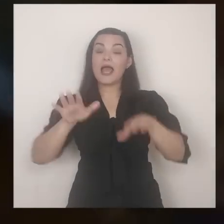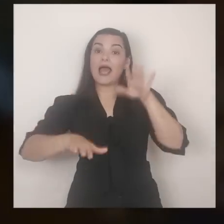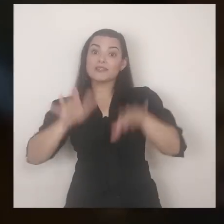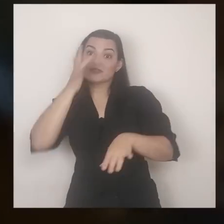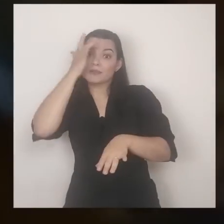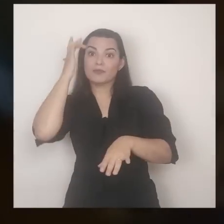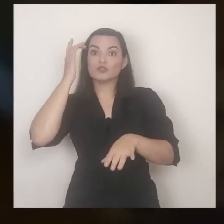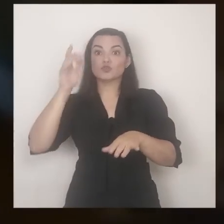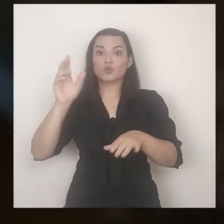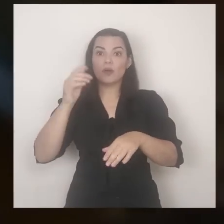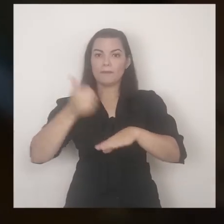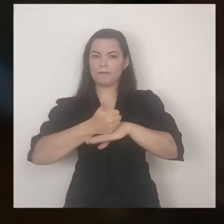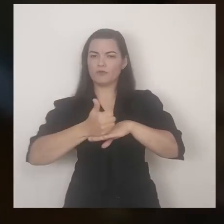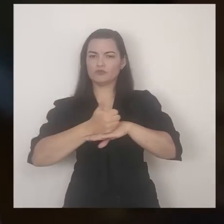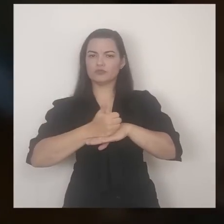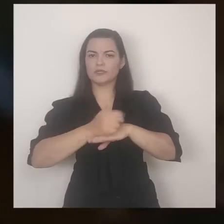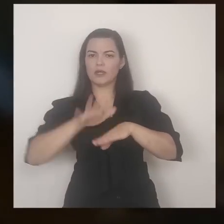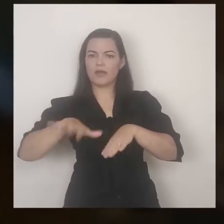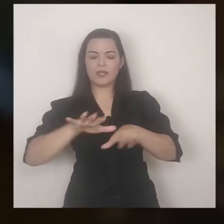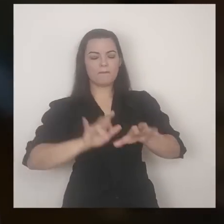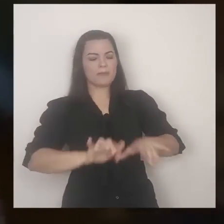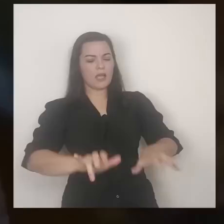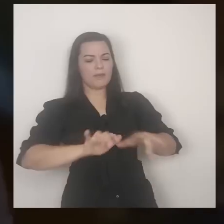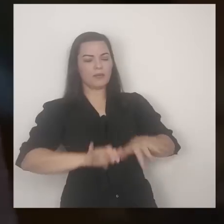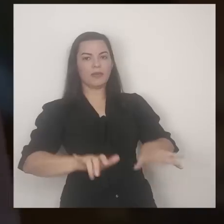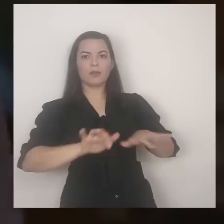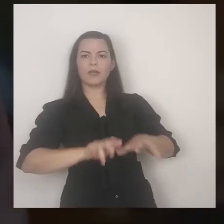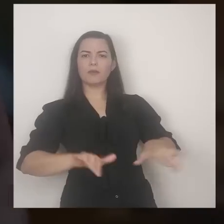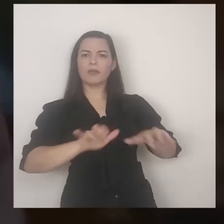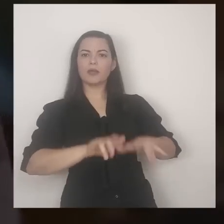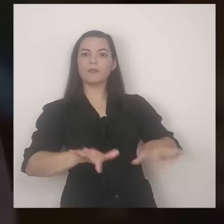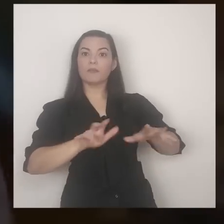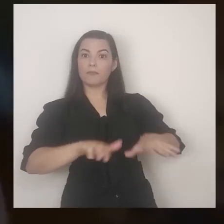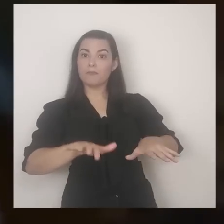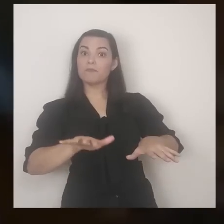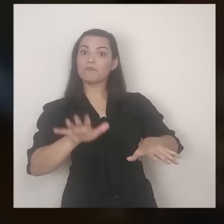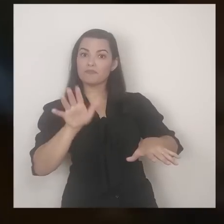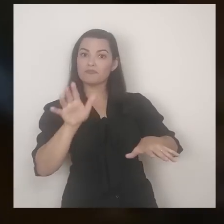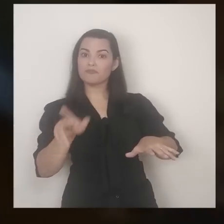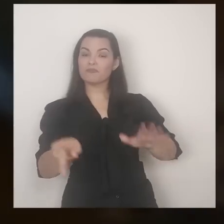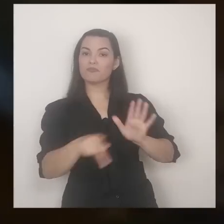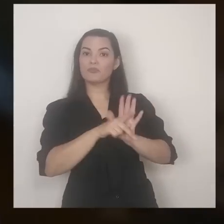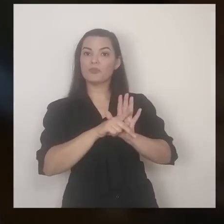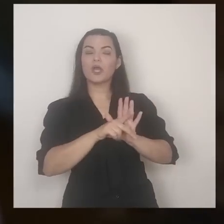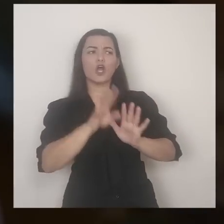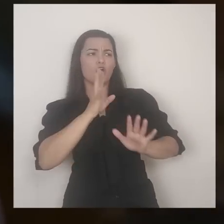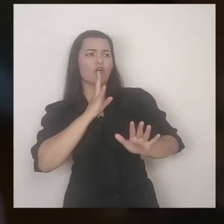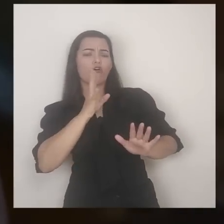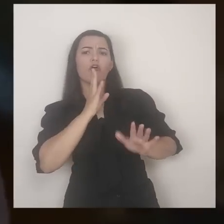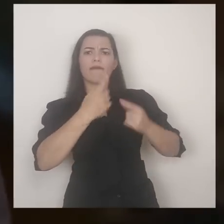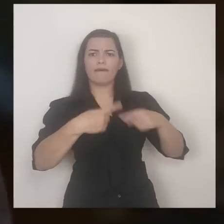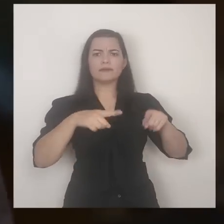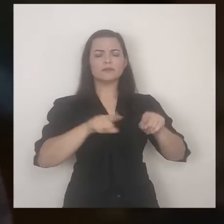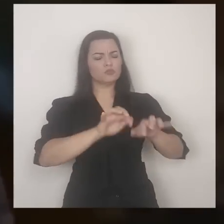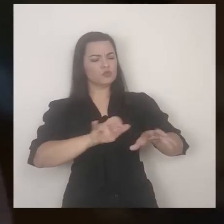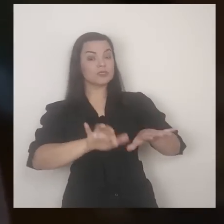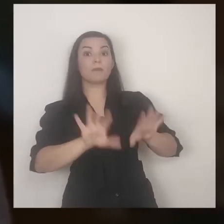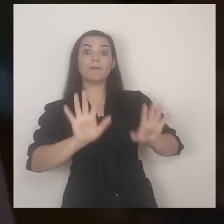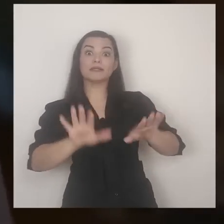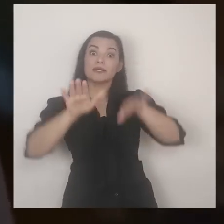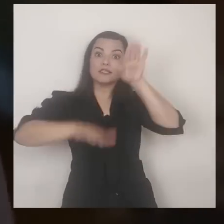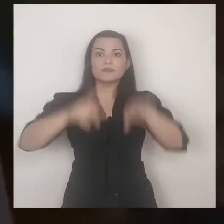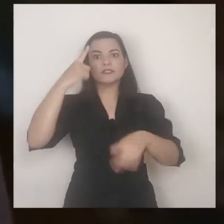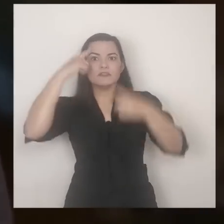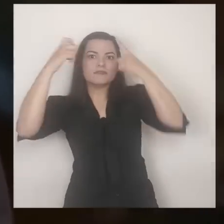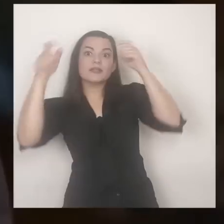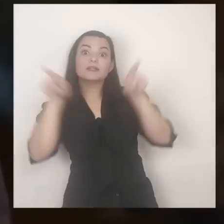um pianista que ficava dentro da sala de cinema. Ele conhecia muitas músicas e improvisava de acordo com a cena que estava